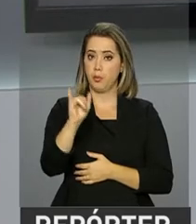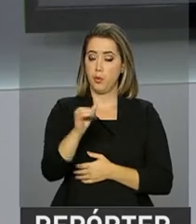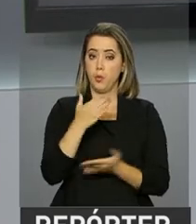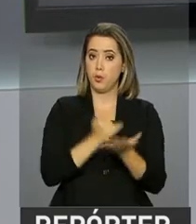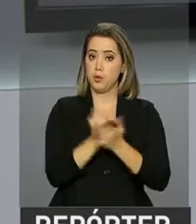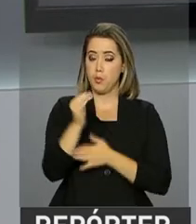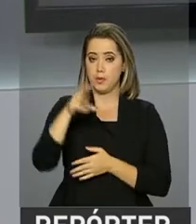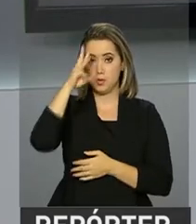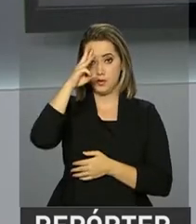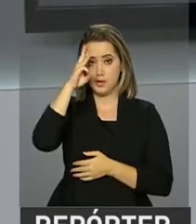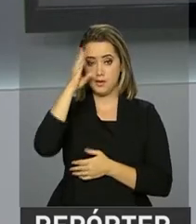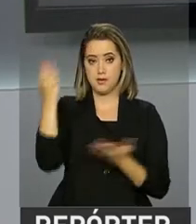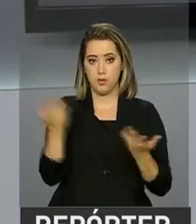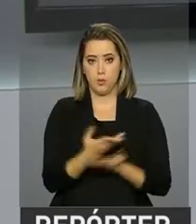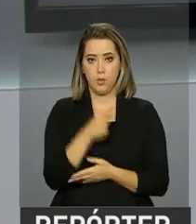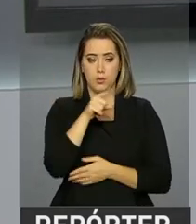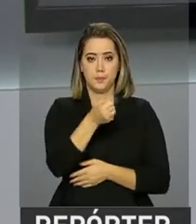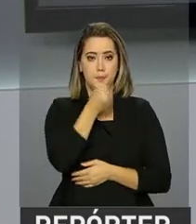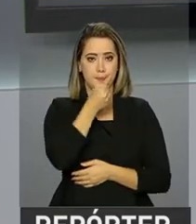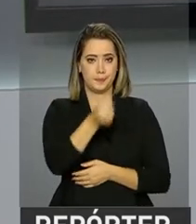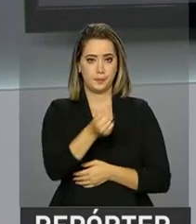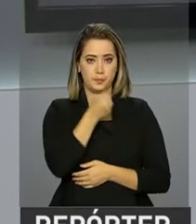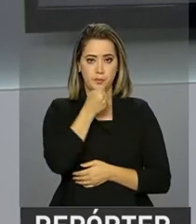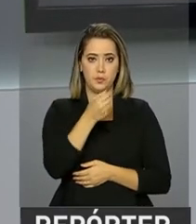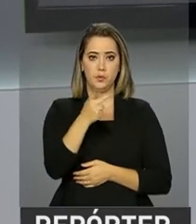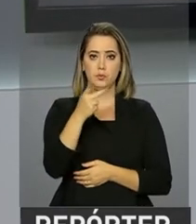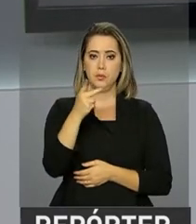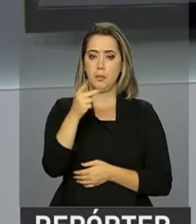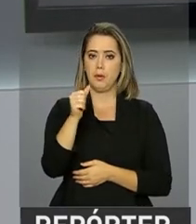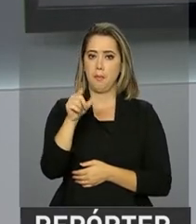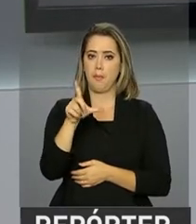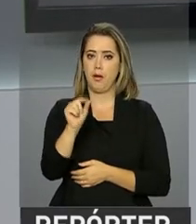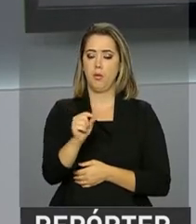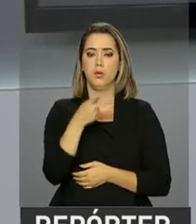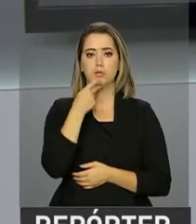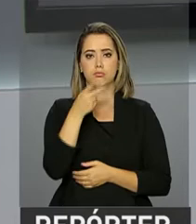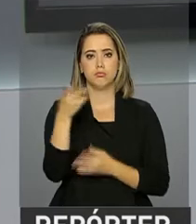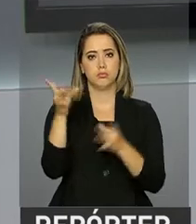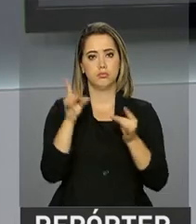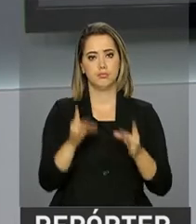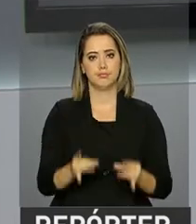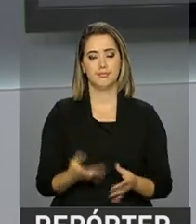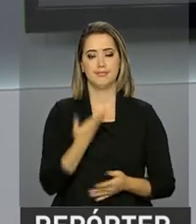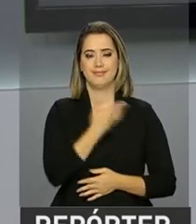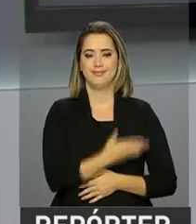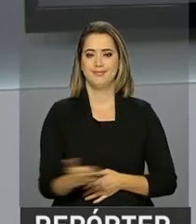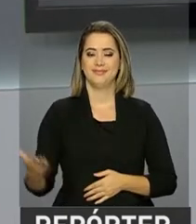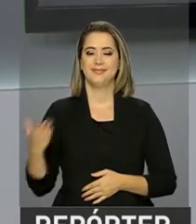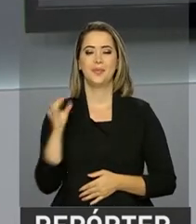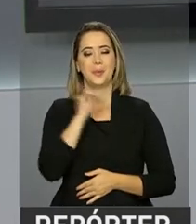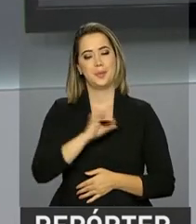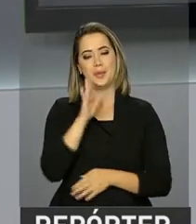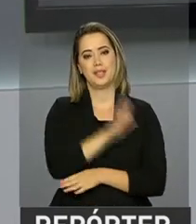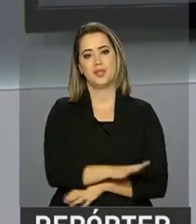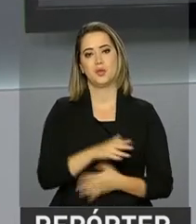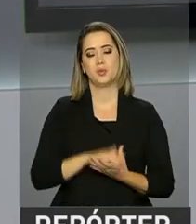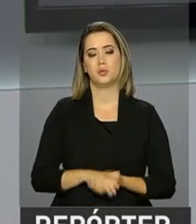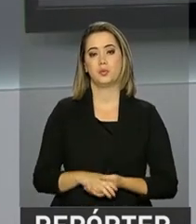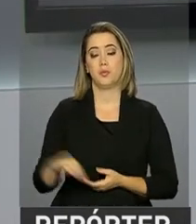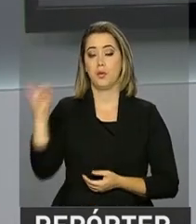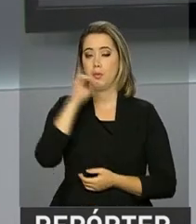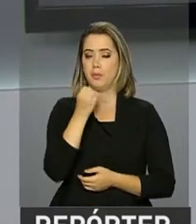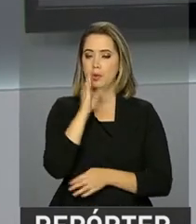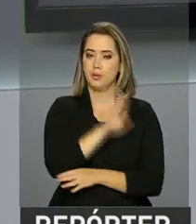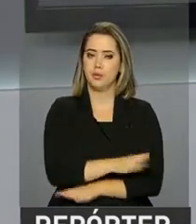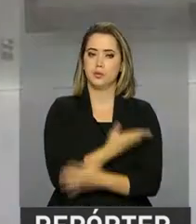nesta terça feira o repórter paulo la sálvia tem mais informações sobre este assunto o local ou boa tarde pra você boa tarde